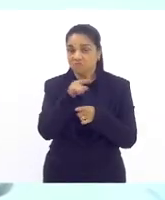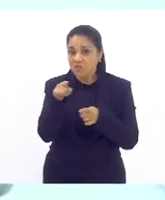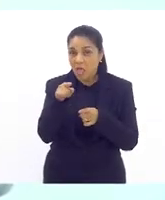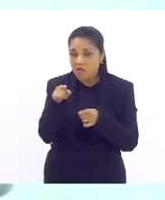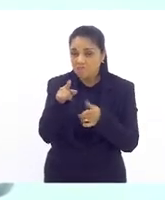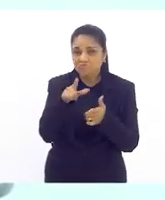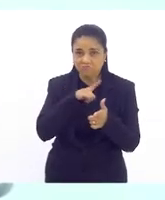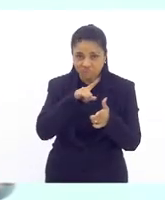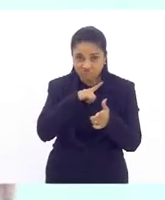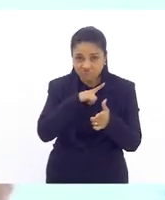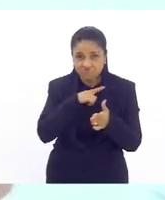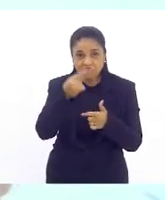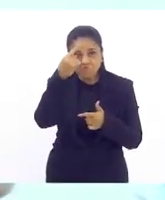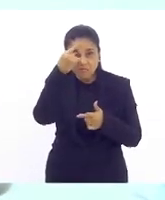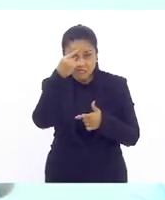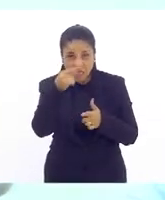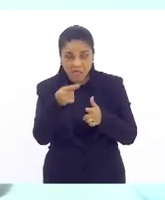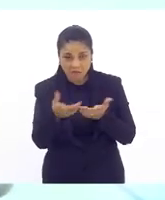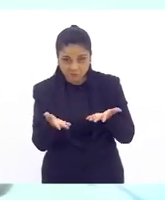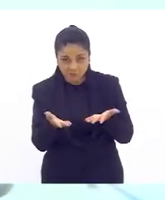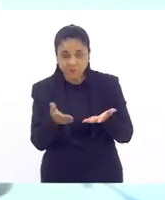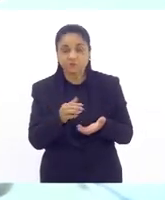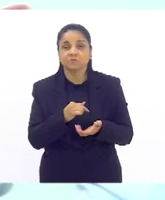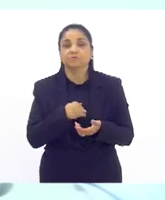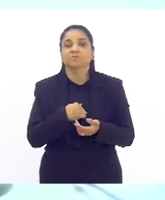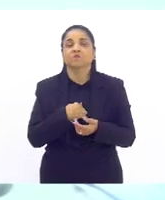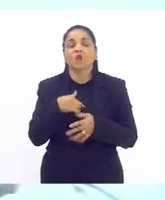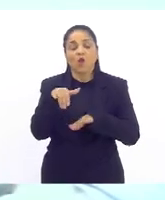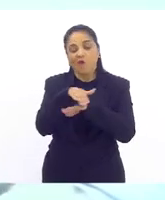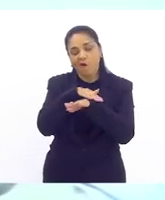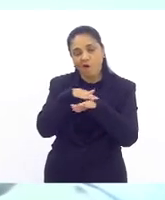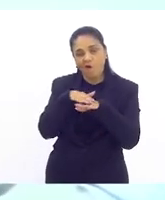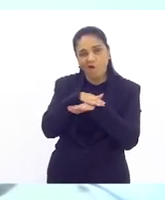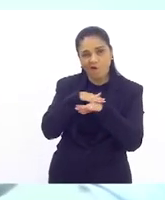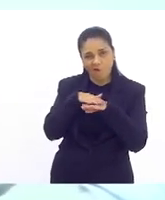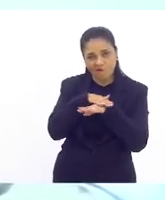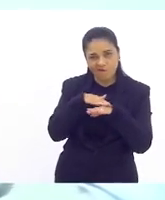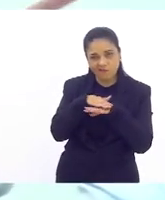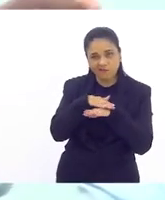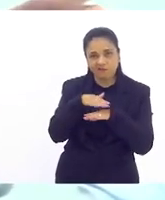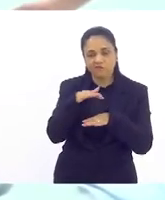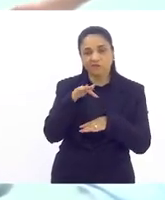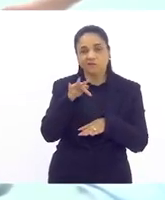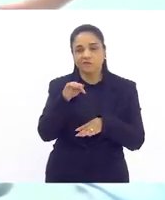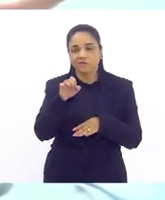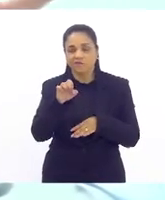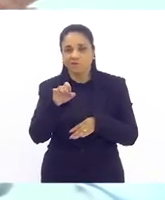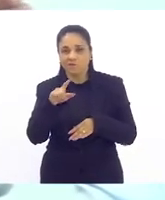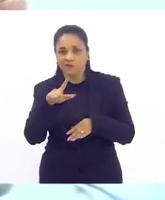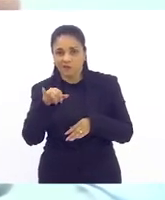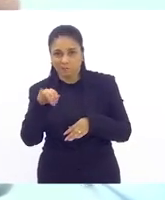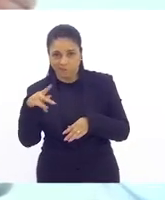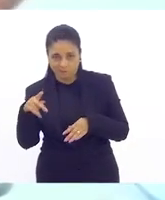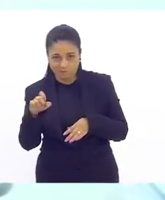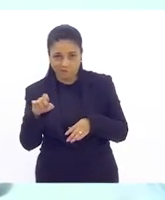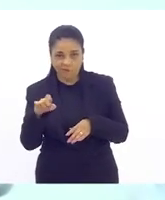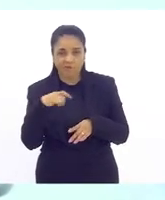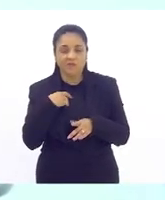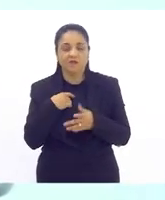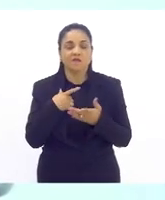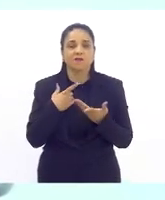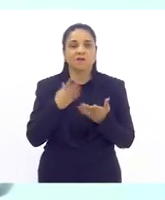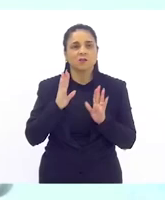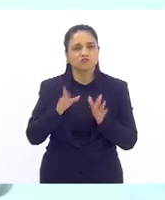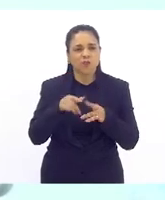alguma coisa pensada A esse respeito eu tava conversando aqui com o filho porque ao pé do ouvido algumas coisas